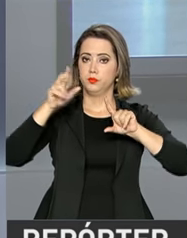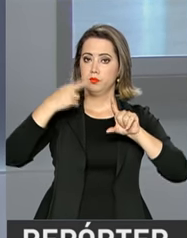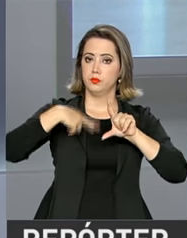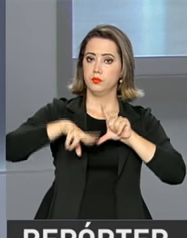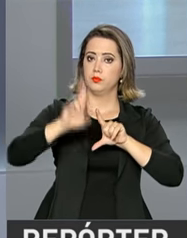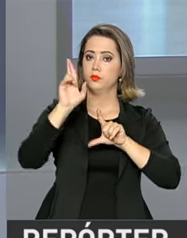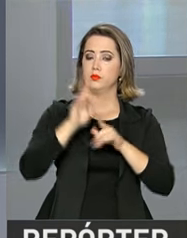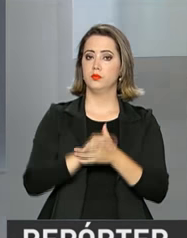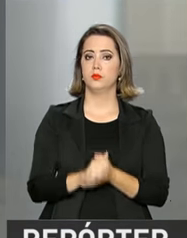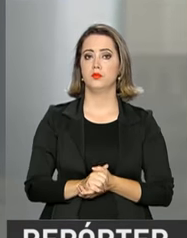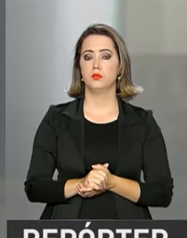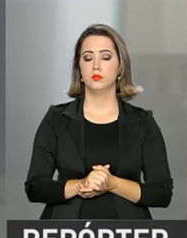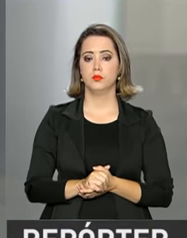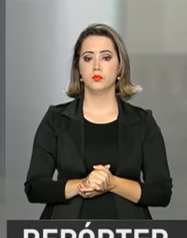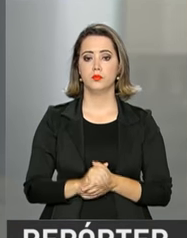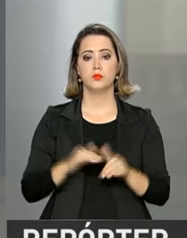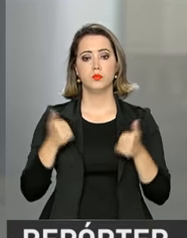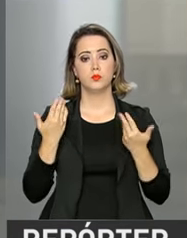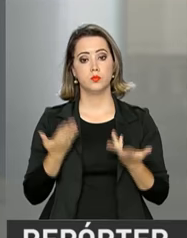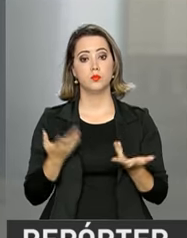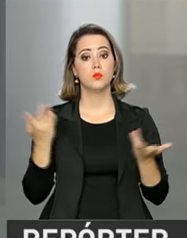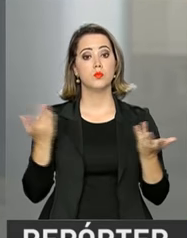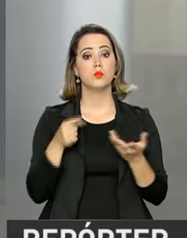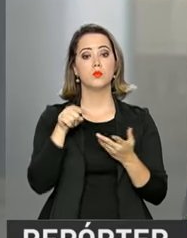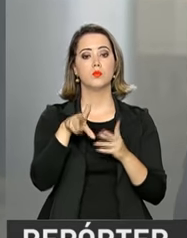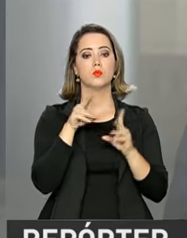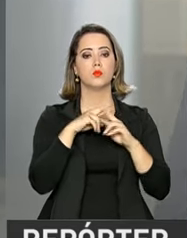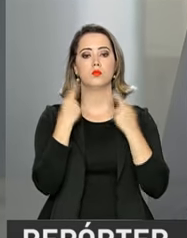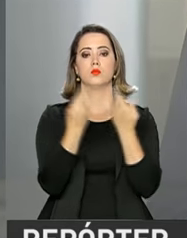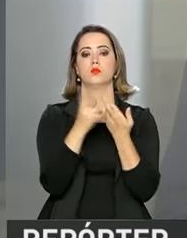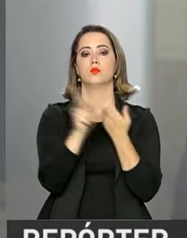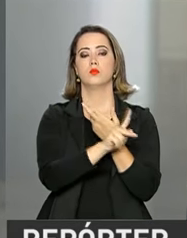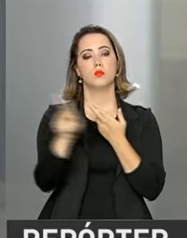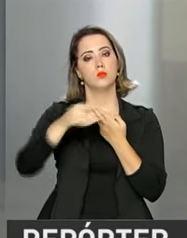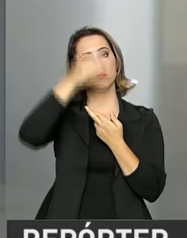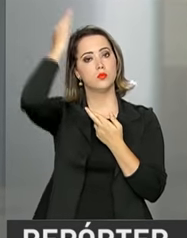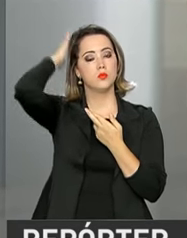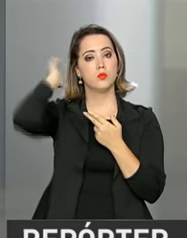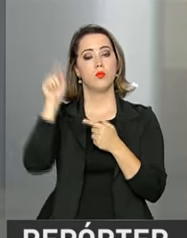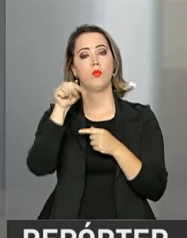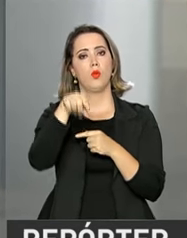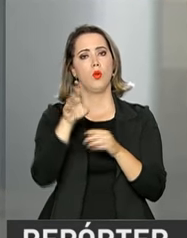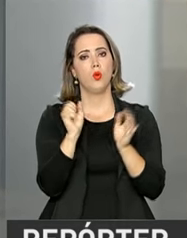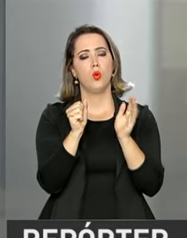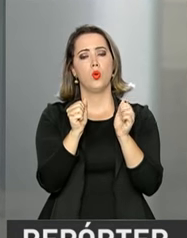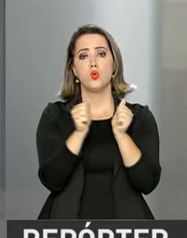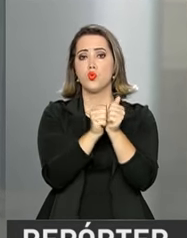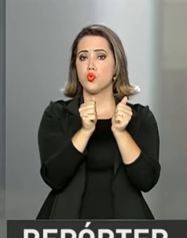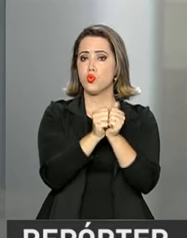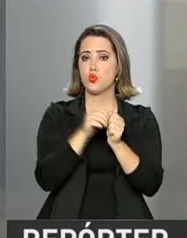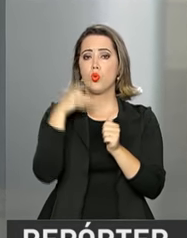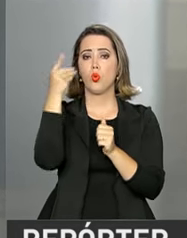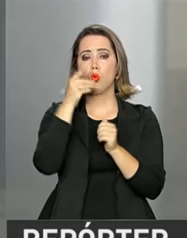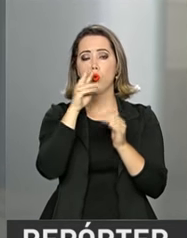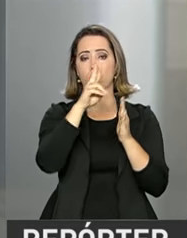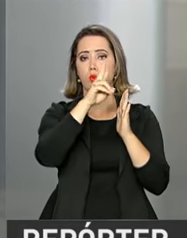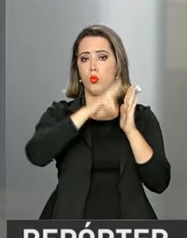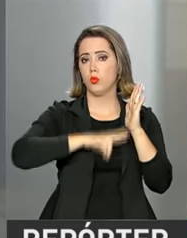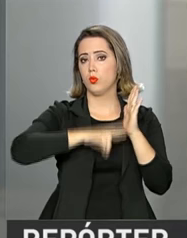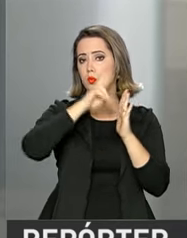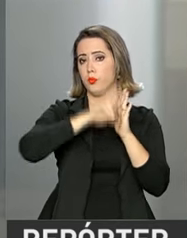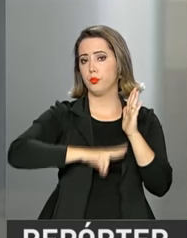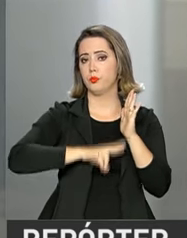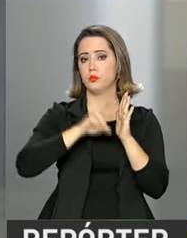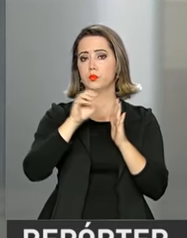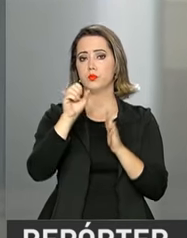tv nbr olha o roberto neste encontro o presidente michel temer e o relator da reforma da previdência social